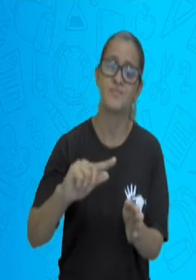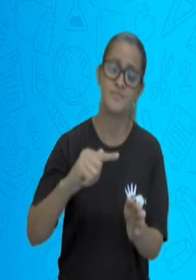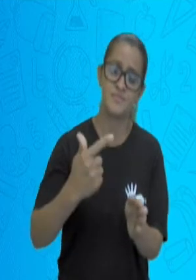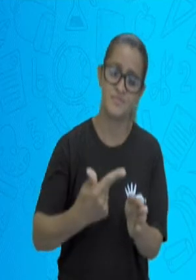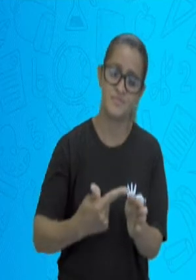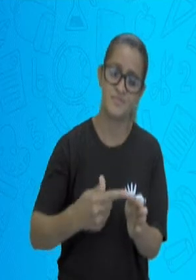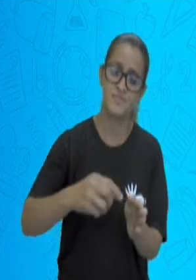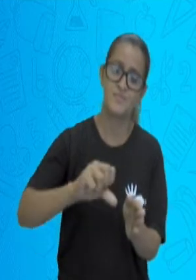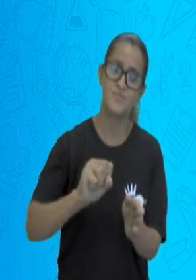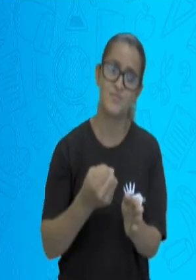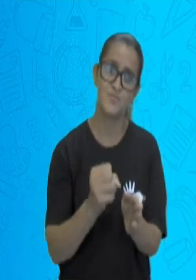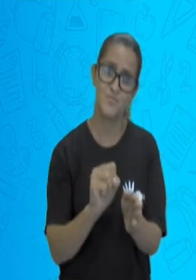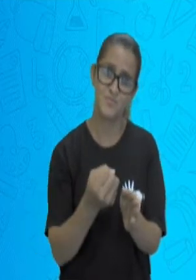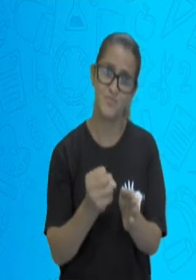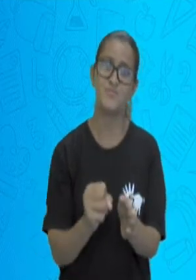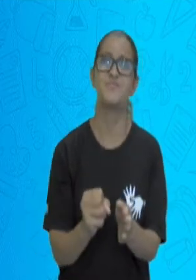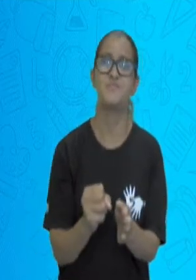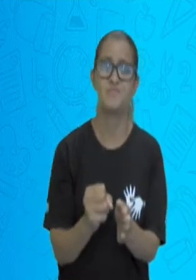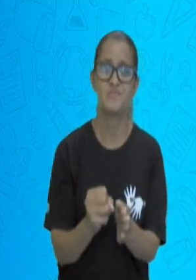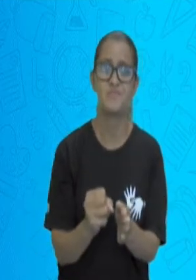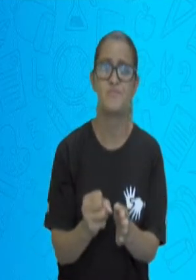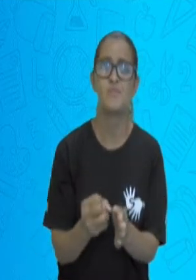sucessor será o 28.